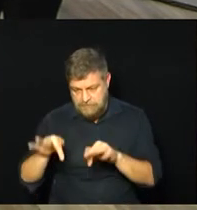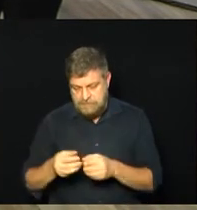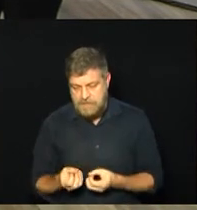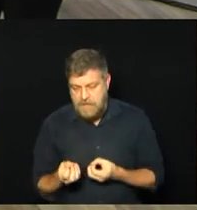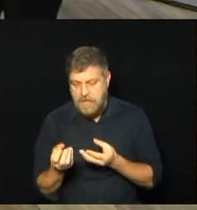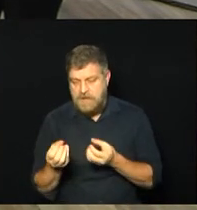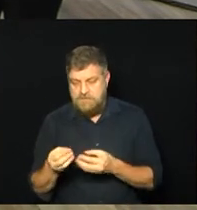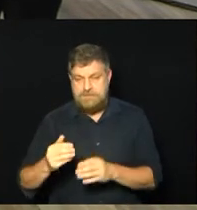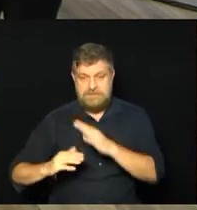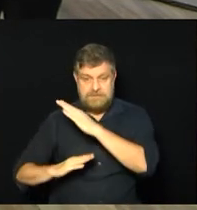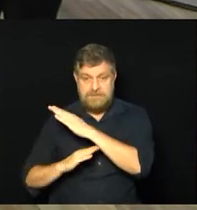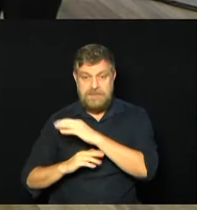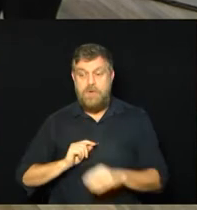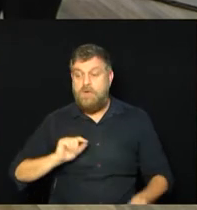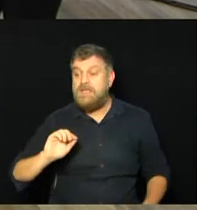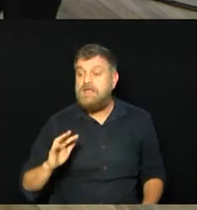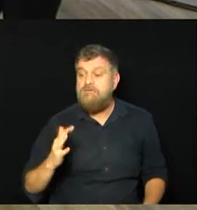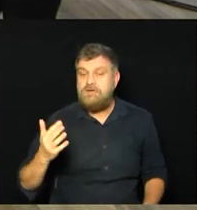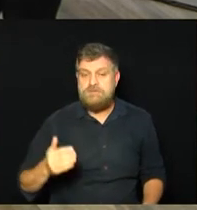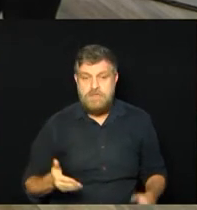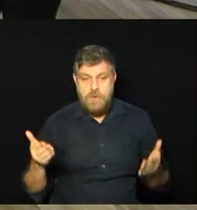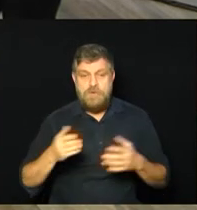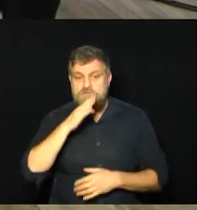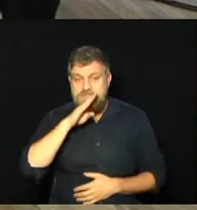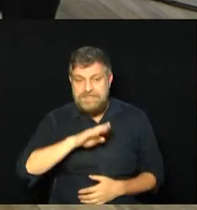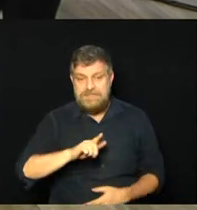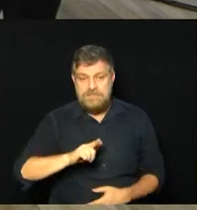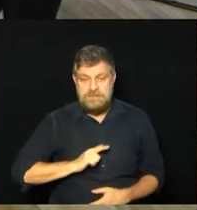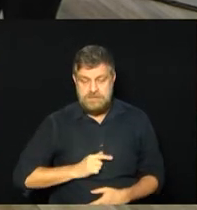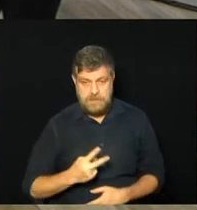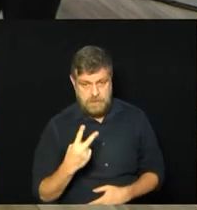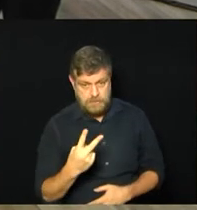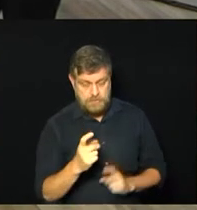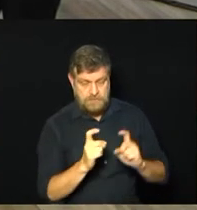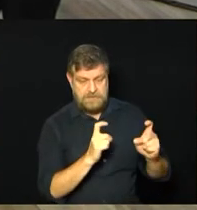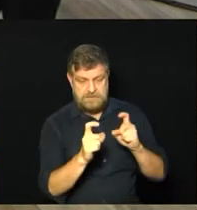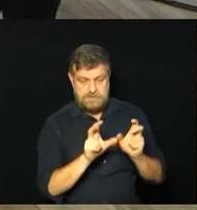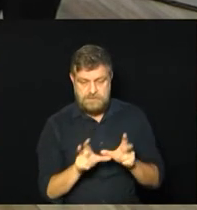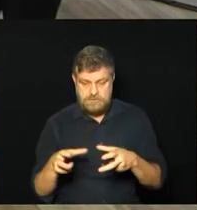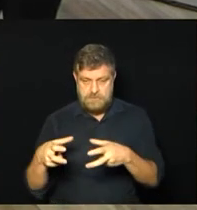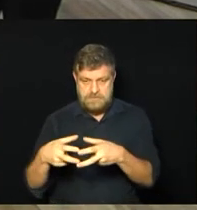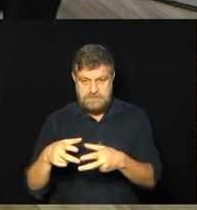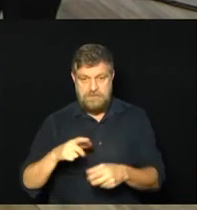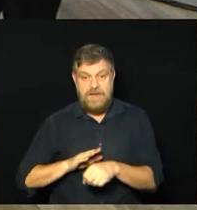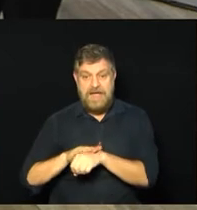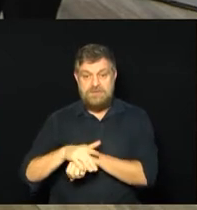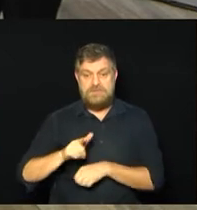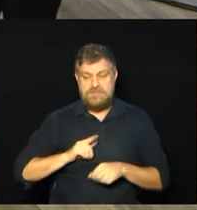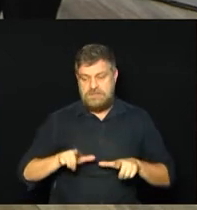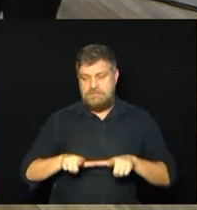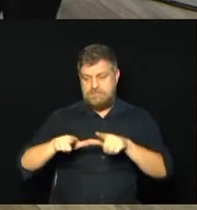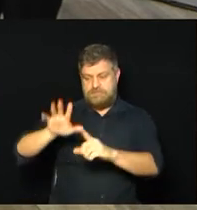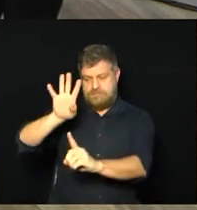Legislativo, vamos com a agenda da Câmara, porque hoje à tarde nós temos 2 reuniões de comissões e à noite tem entrega de